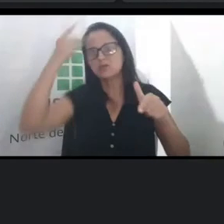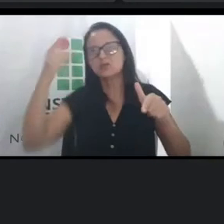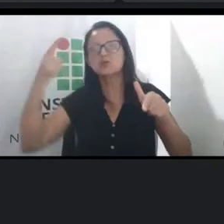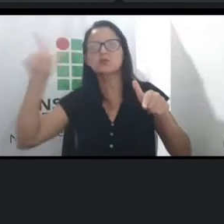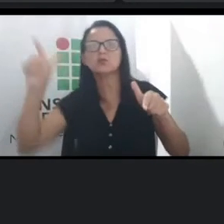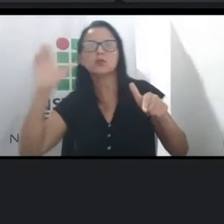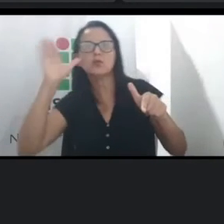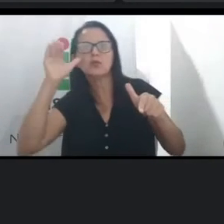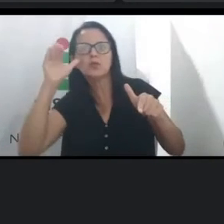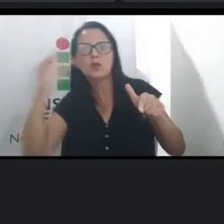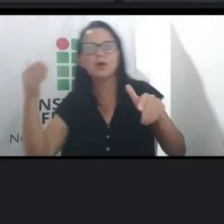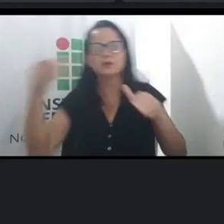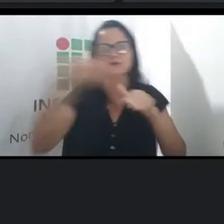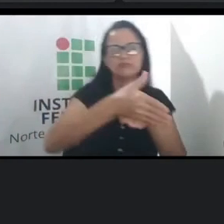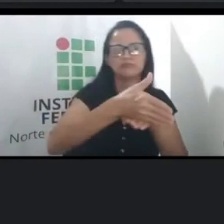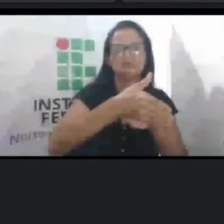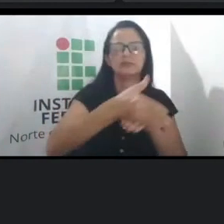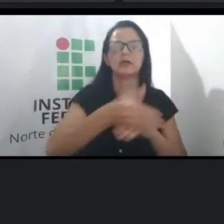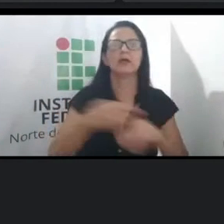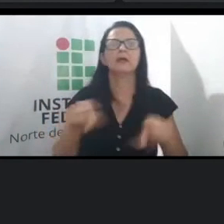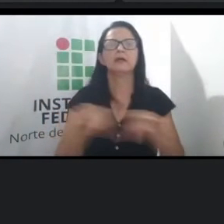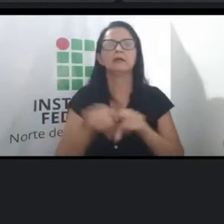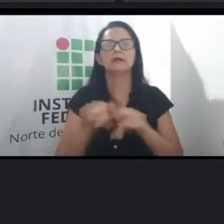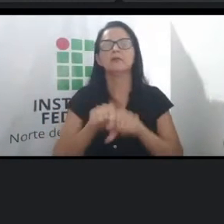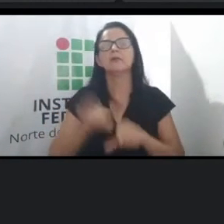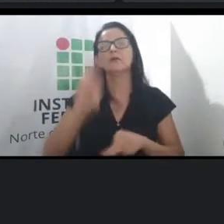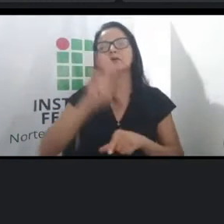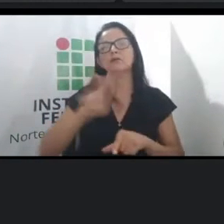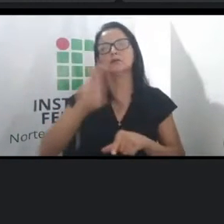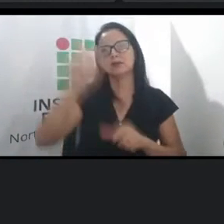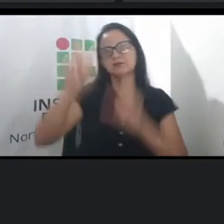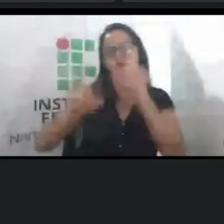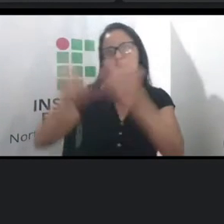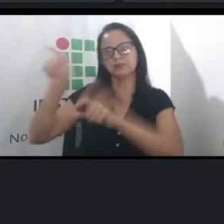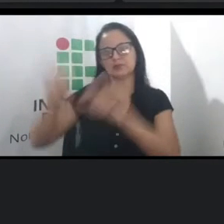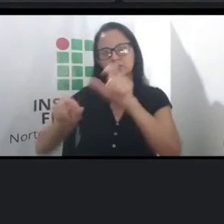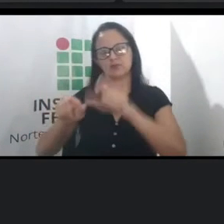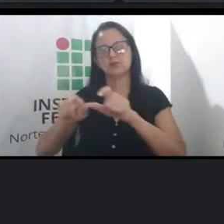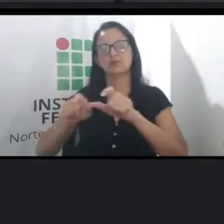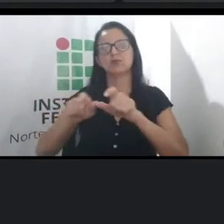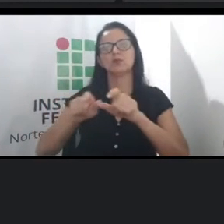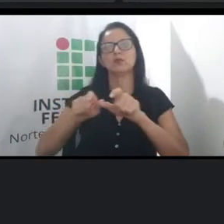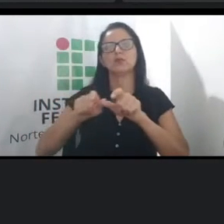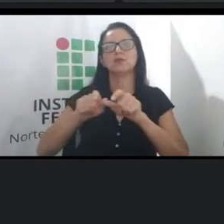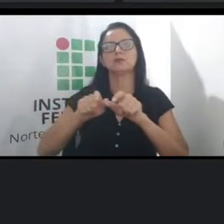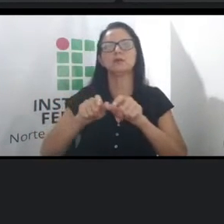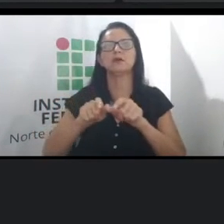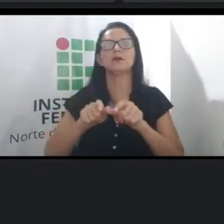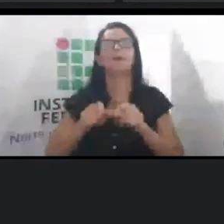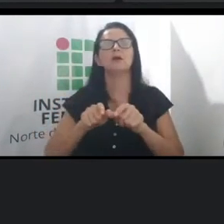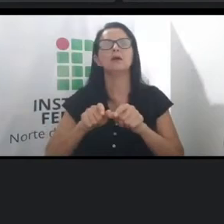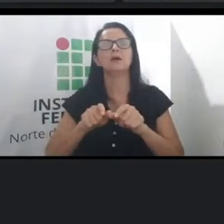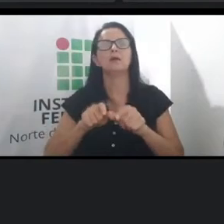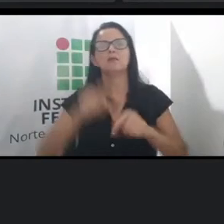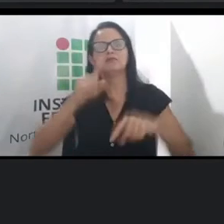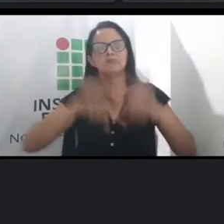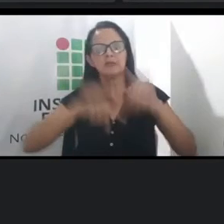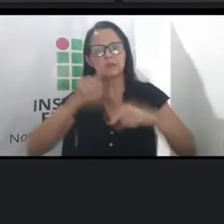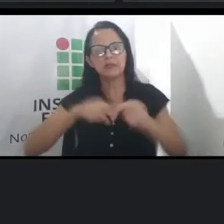Utilizar o pessoal da linha viva, utilizar as mantas adequadas, utilizar os materiais